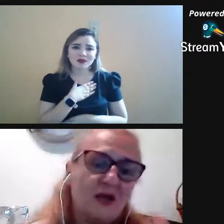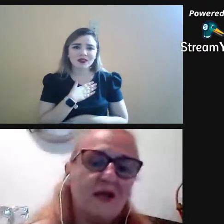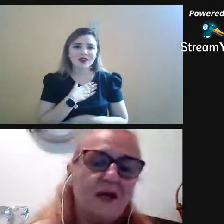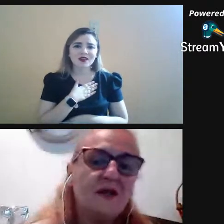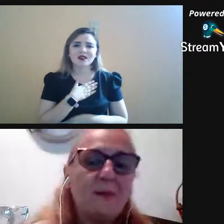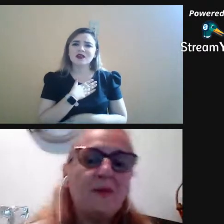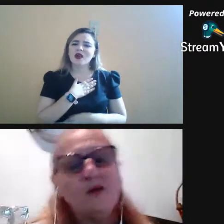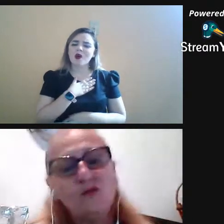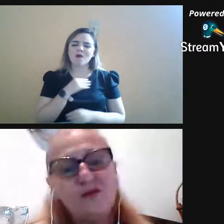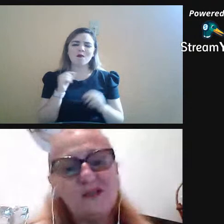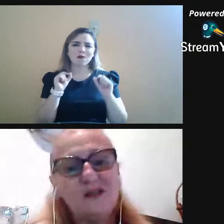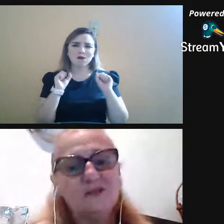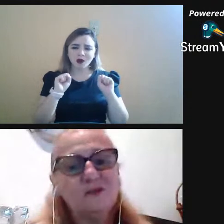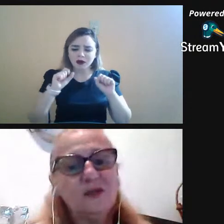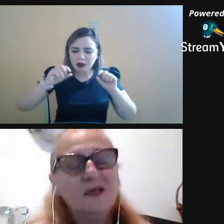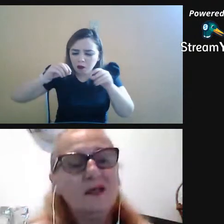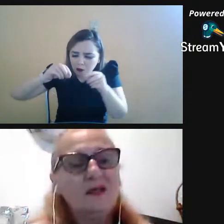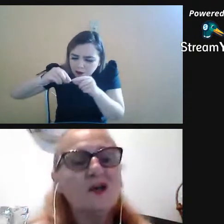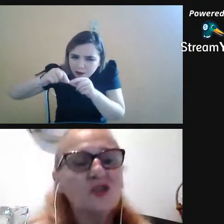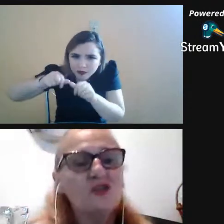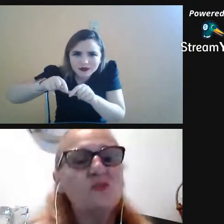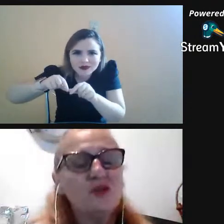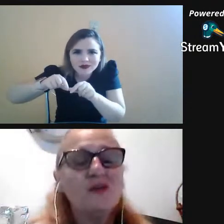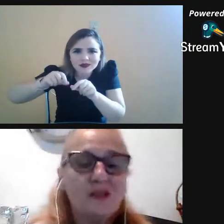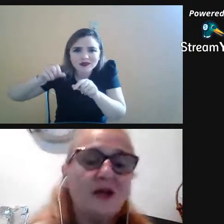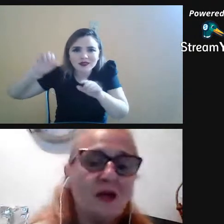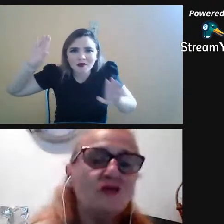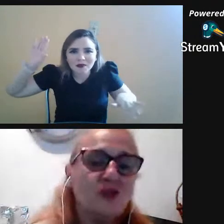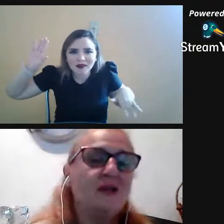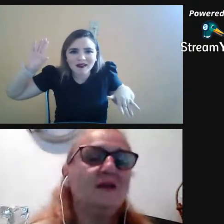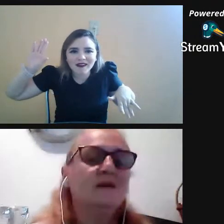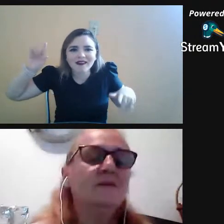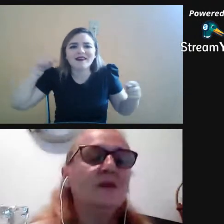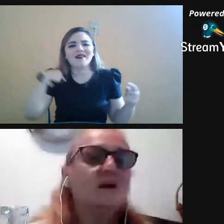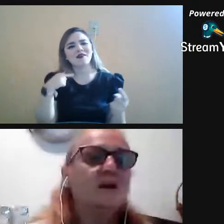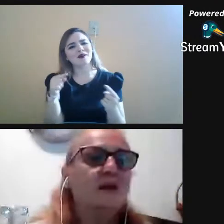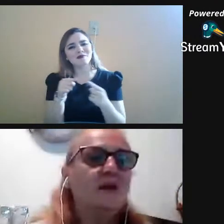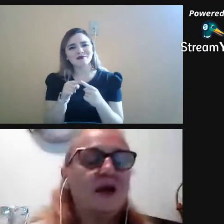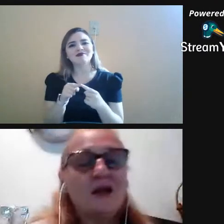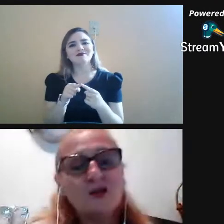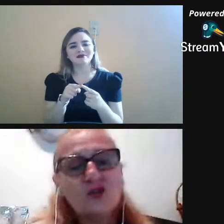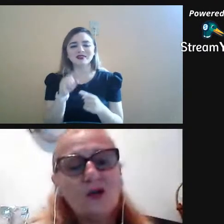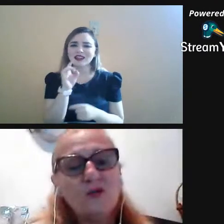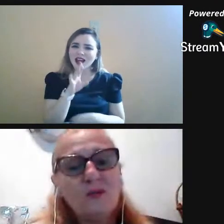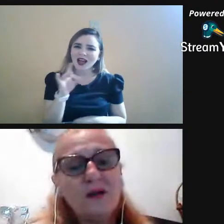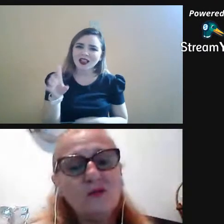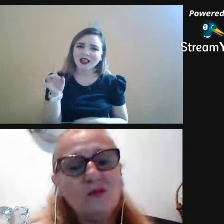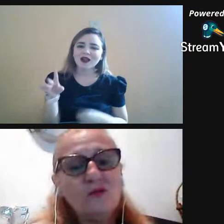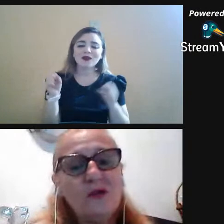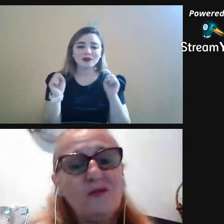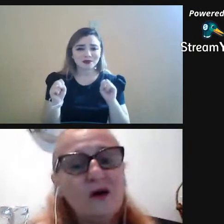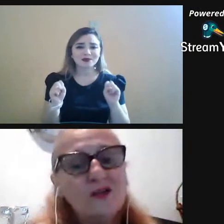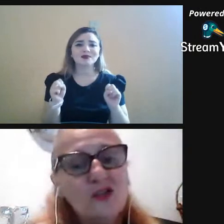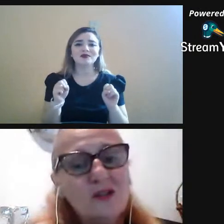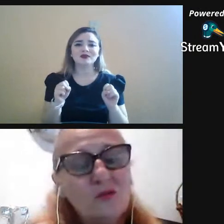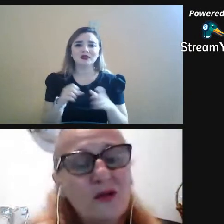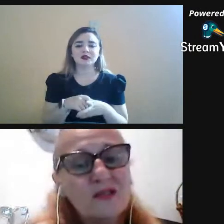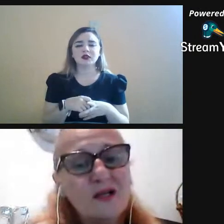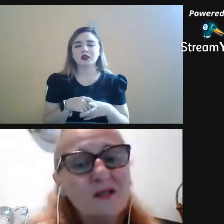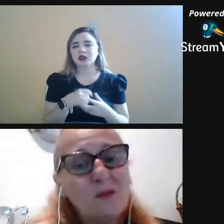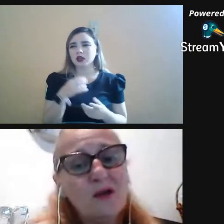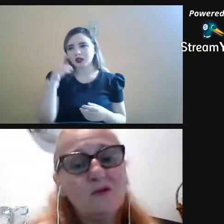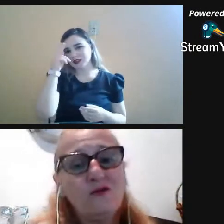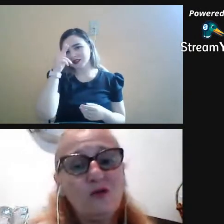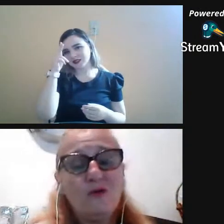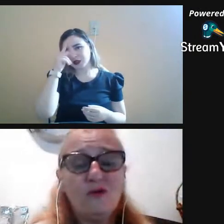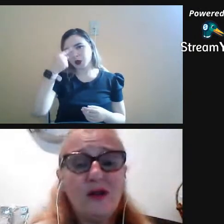de areia na praia, eu estou fazendo. E eu acho que a gente podia fazer grão de areia, entendeu? É aquela história do elefante, do